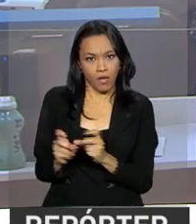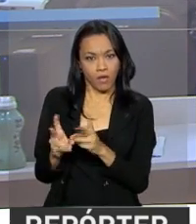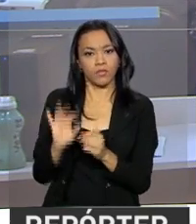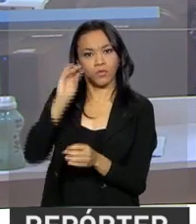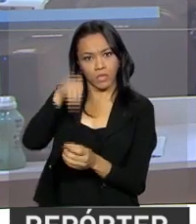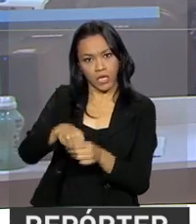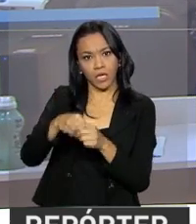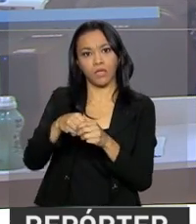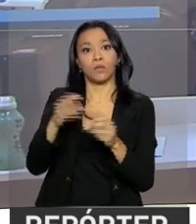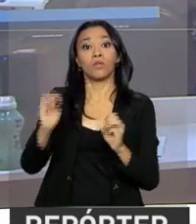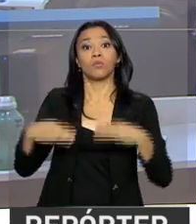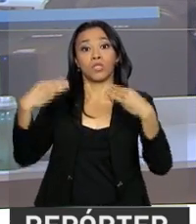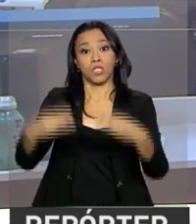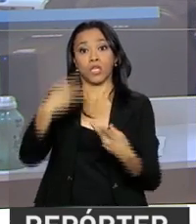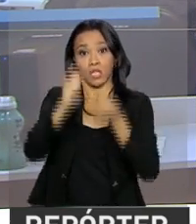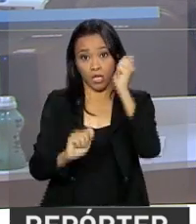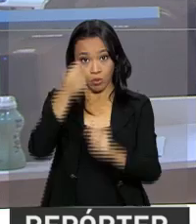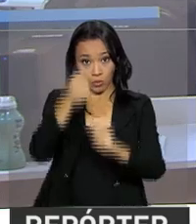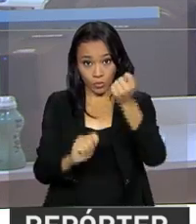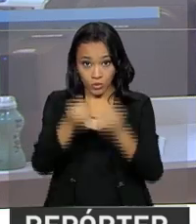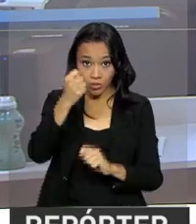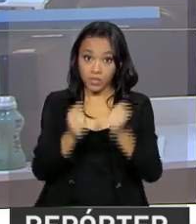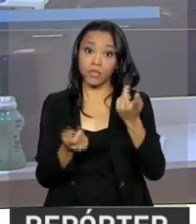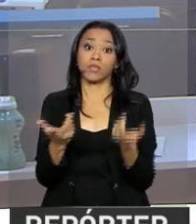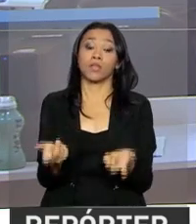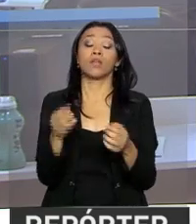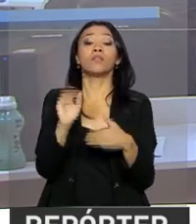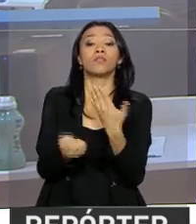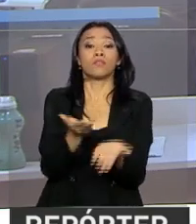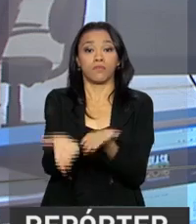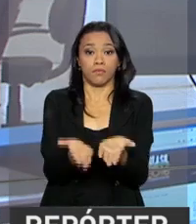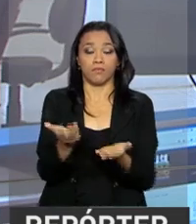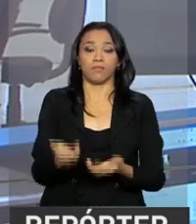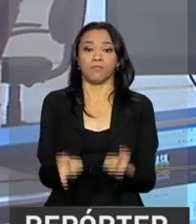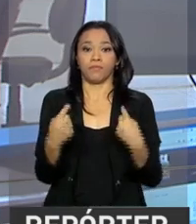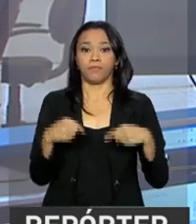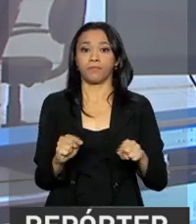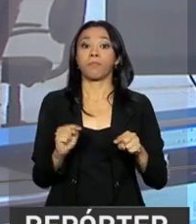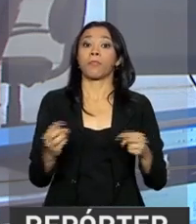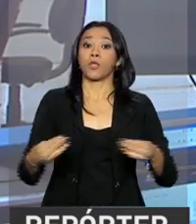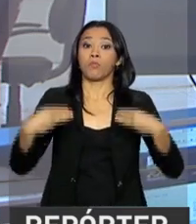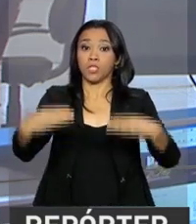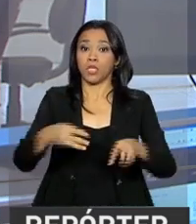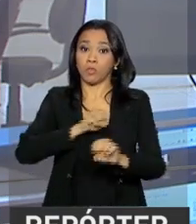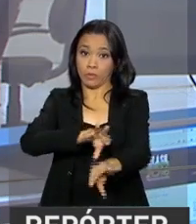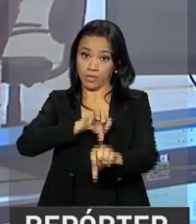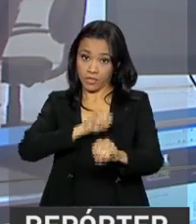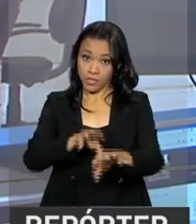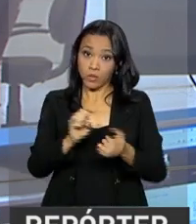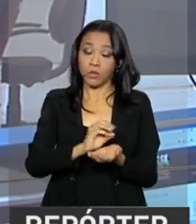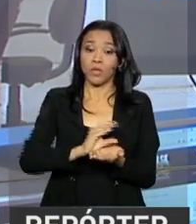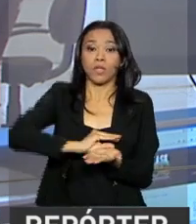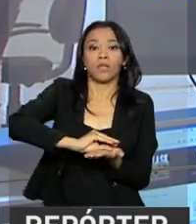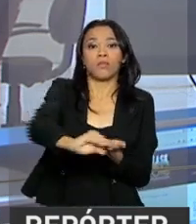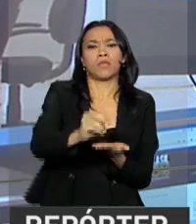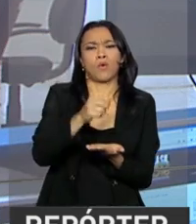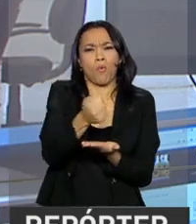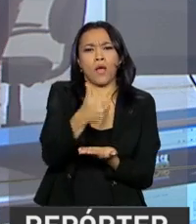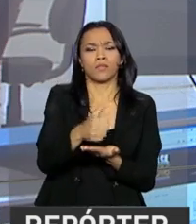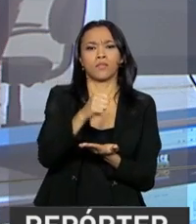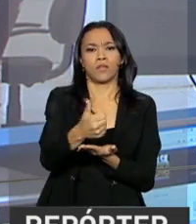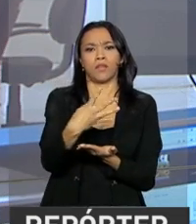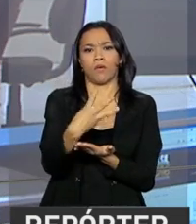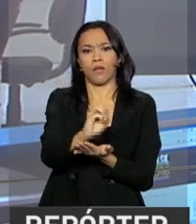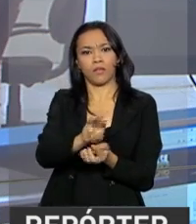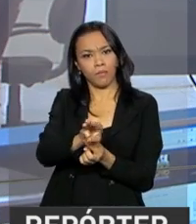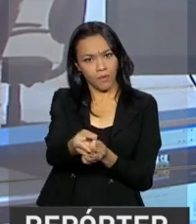Ministério da indústria comércio exterior e serviços e o Ministério da Educação liberou quase R 140 milhões